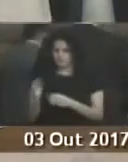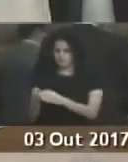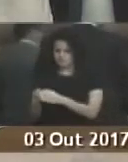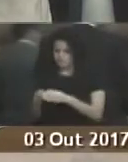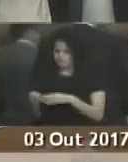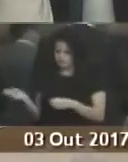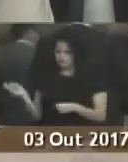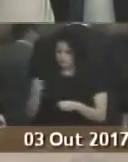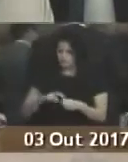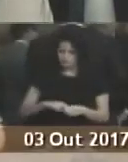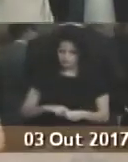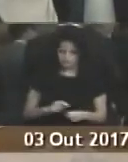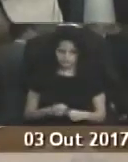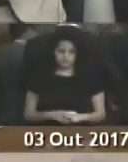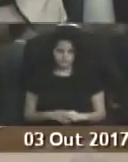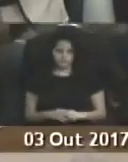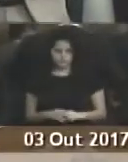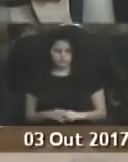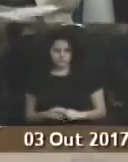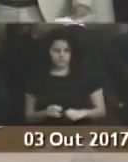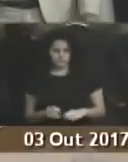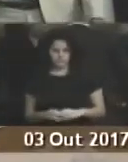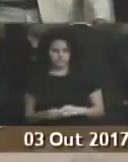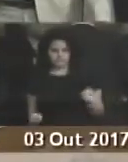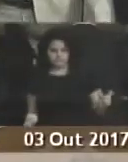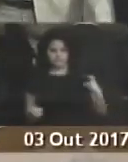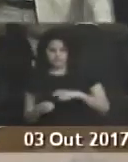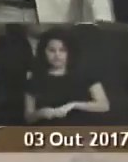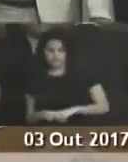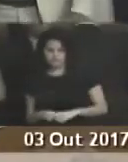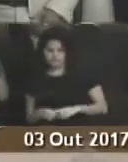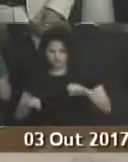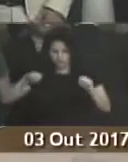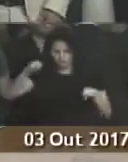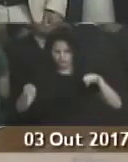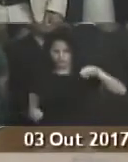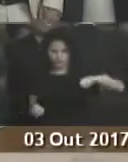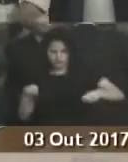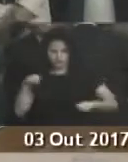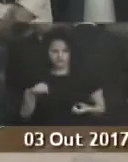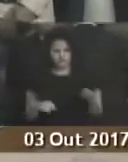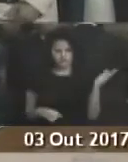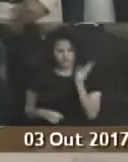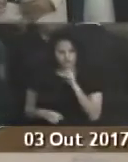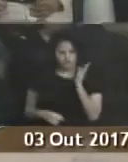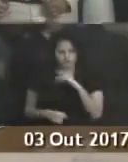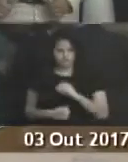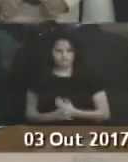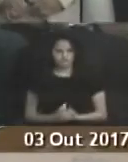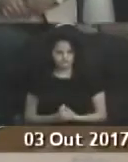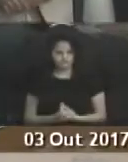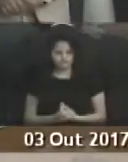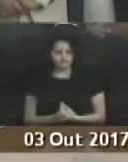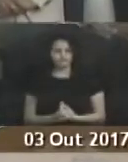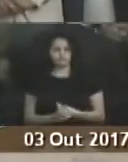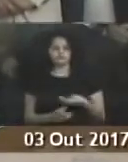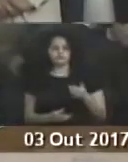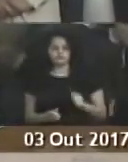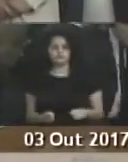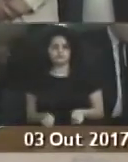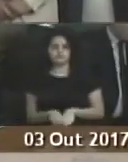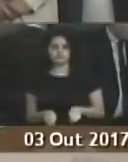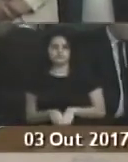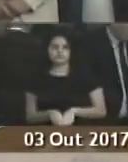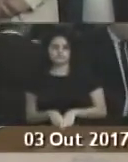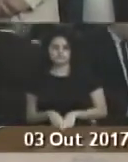ACOAR, que iria participar do Campeonato Paulista de Canoagem e Velocidade na categoria Cadete, além de participação em